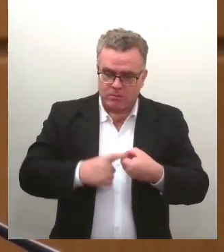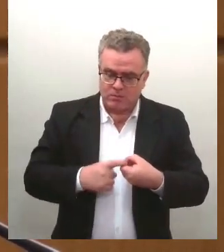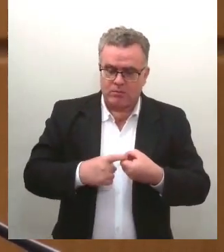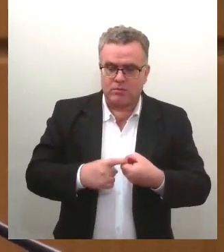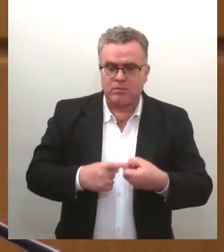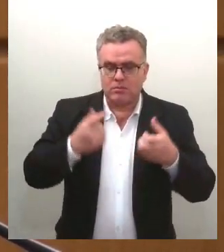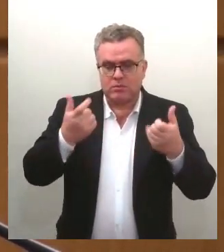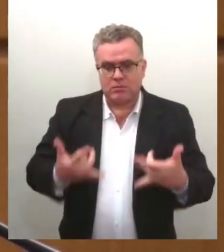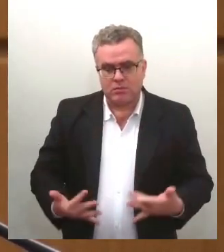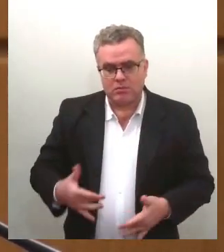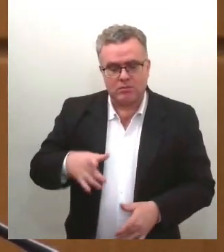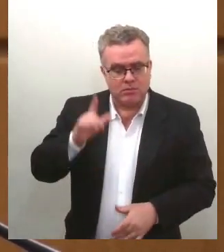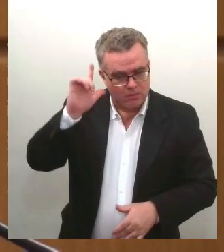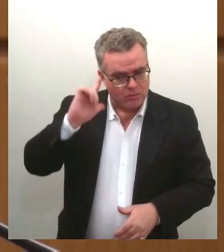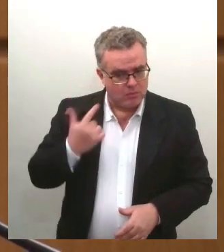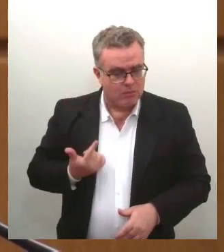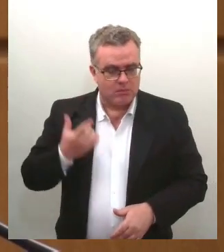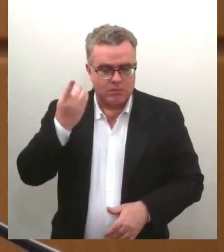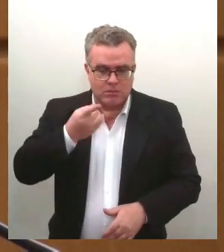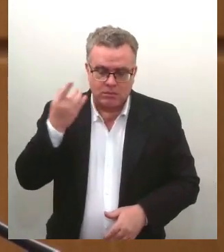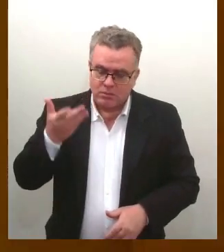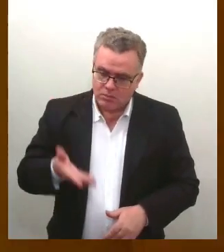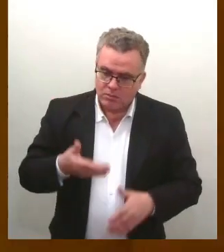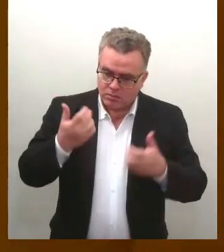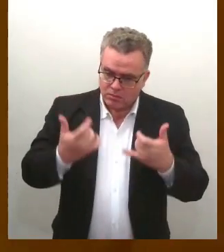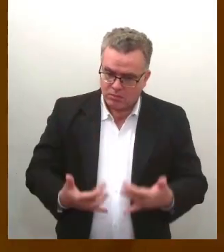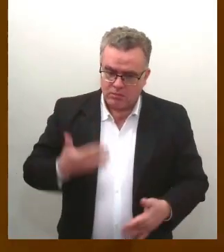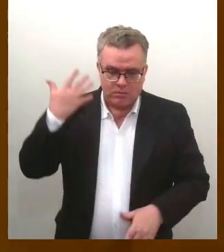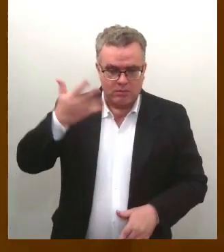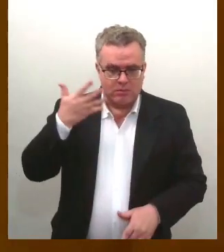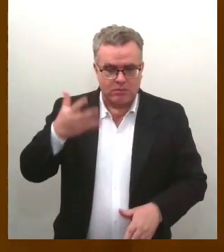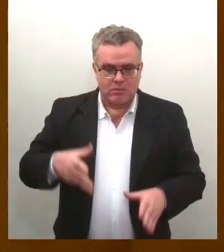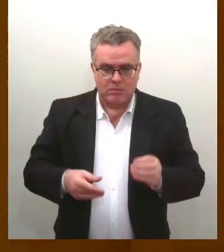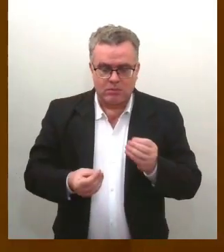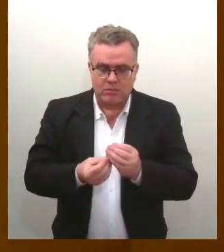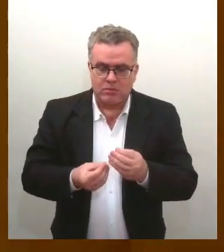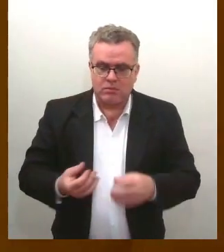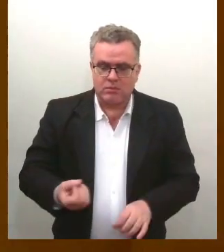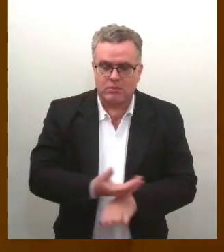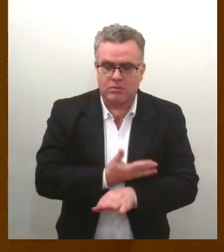Lucena fez um discurso emocionado sobre o tema. Os olhares tortos